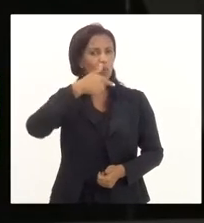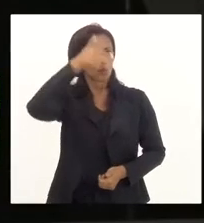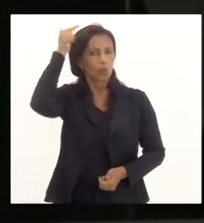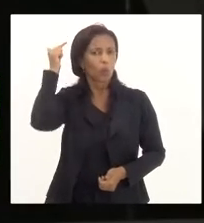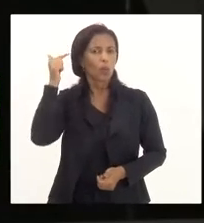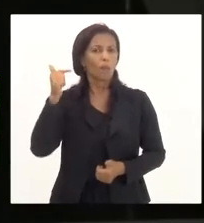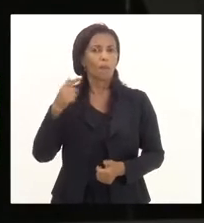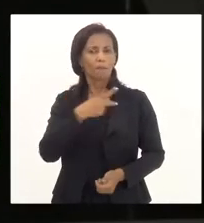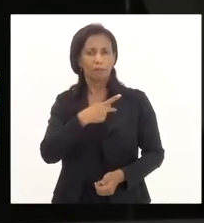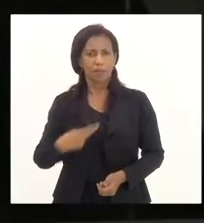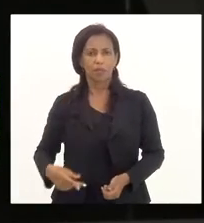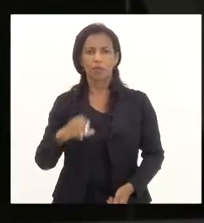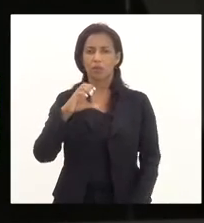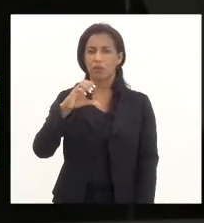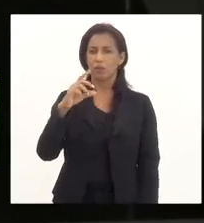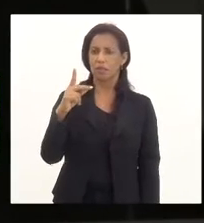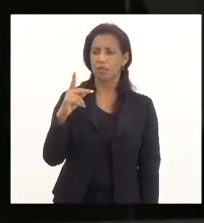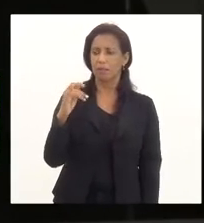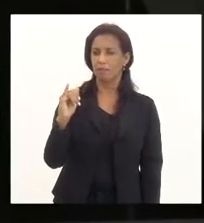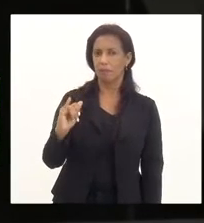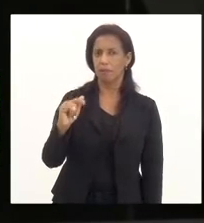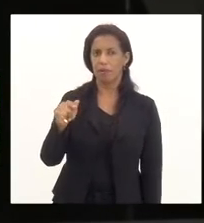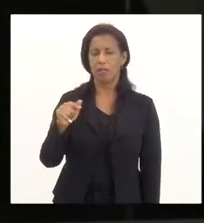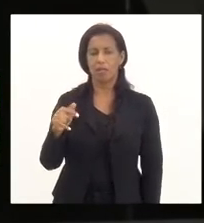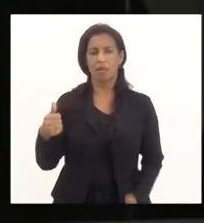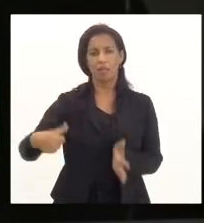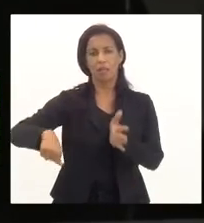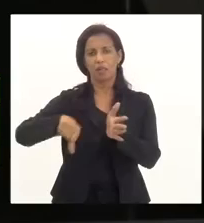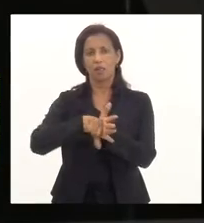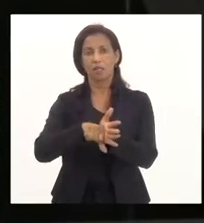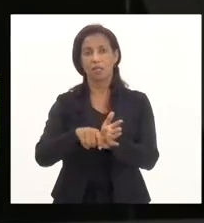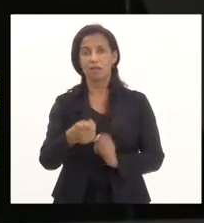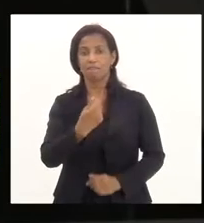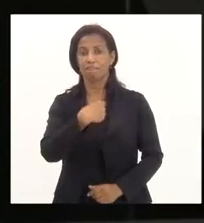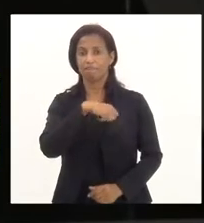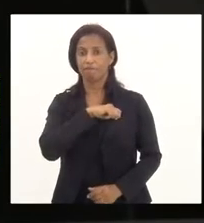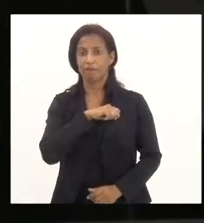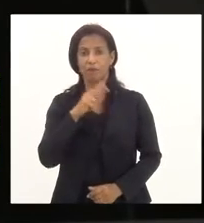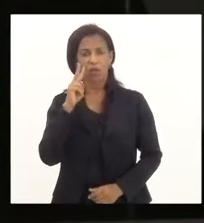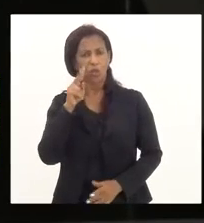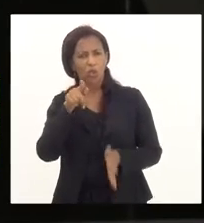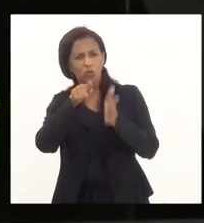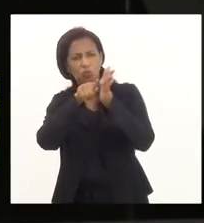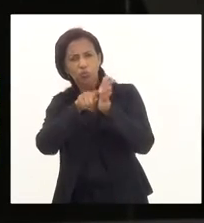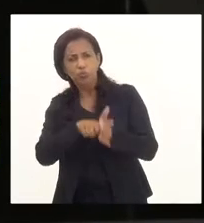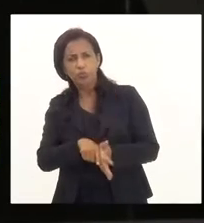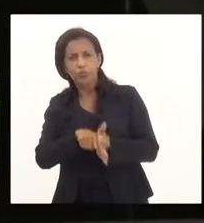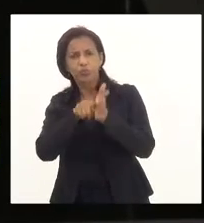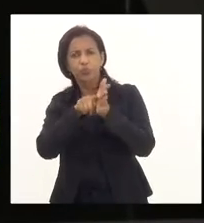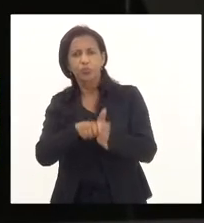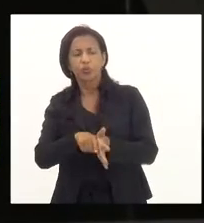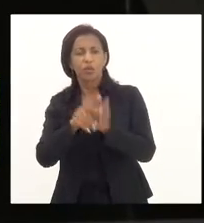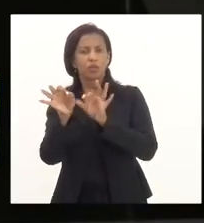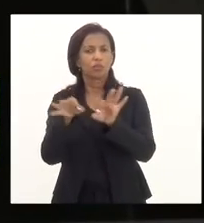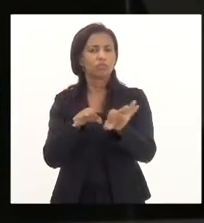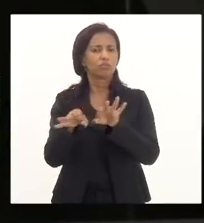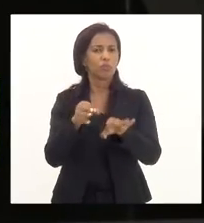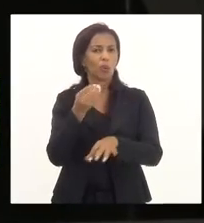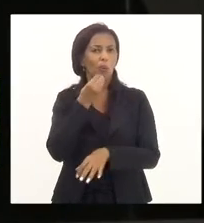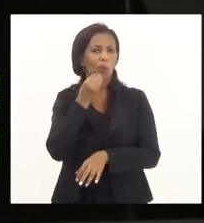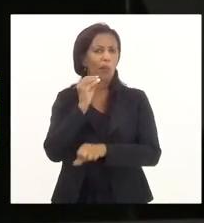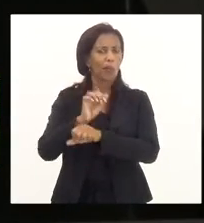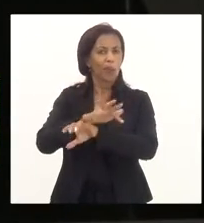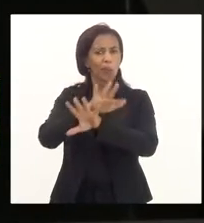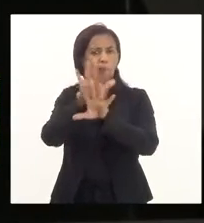CPI muito interessante que foi a CPI da crise fiscal e nós verificamos assim de uma forma muito